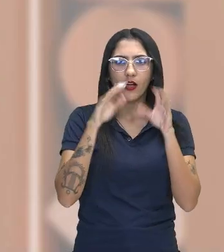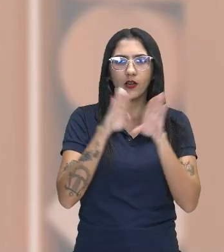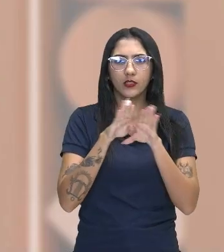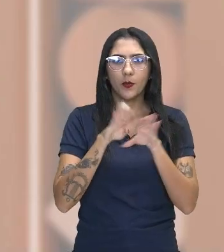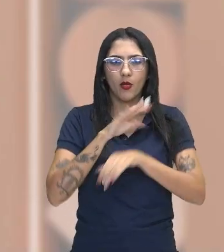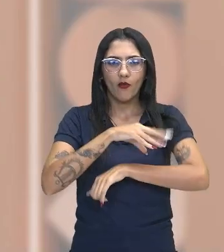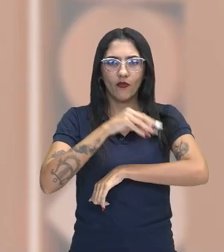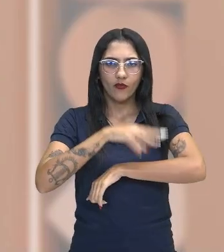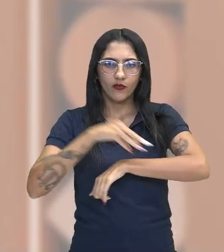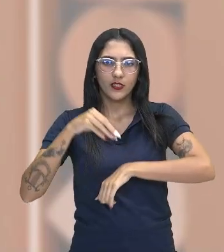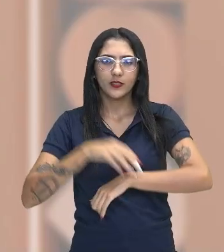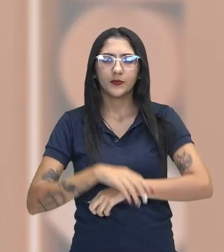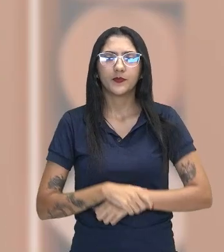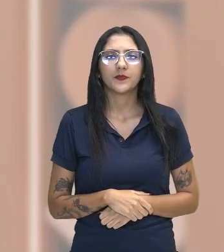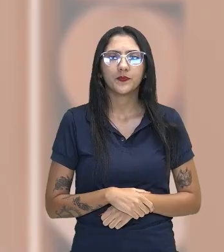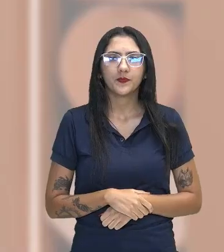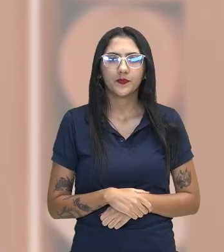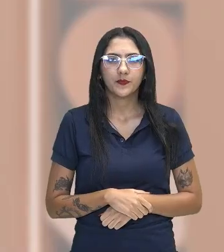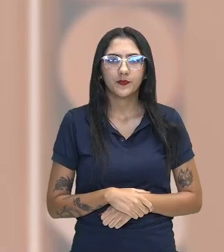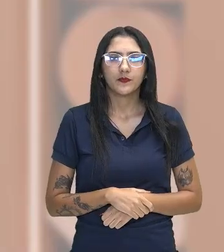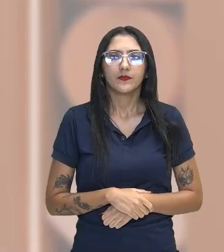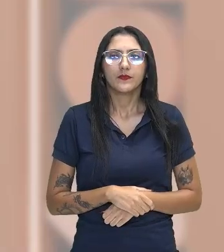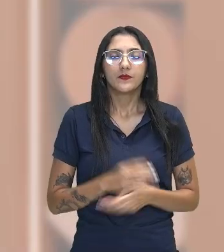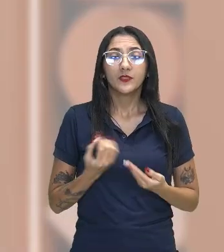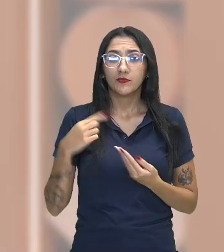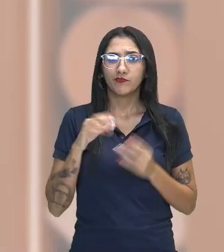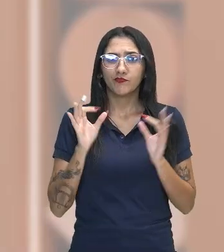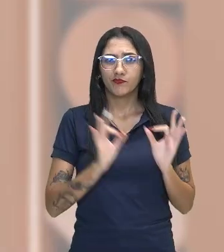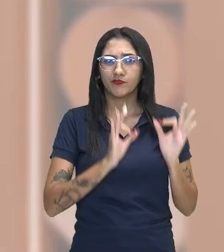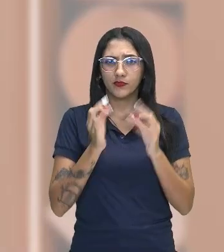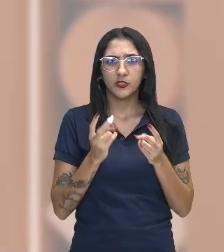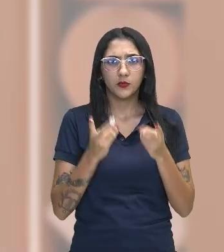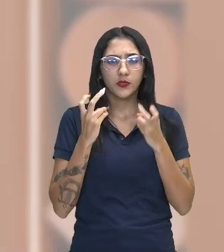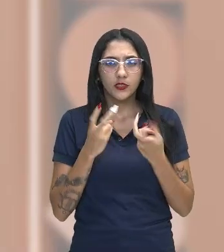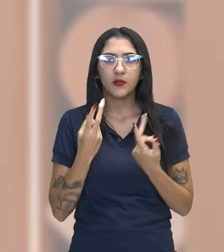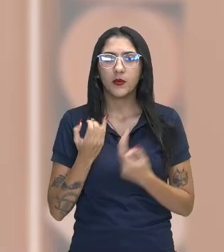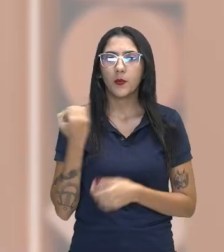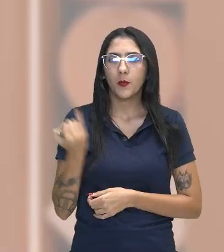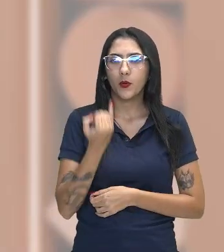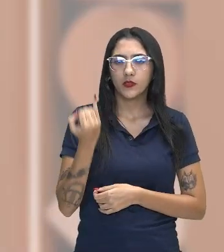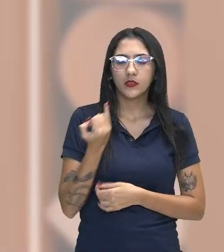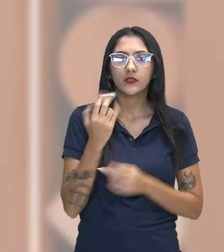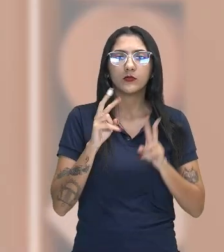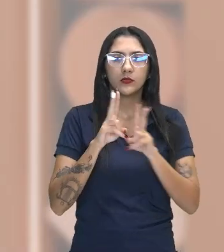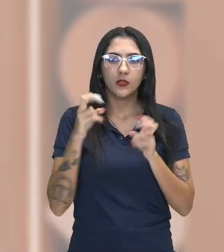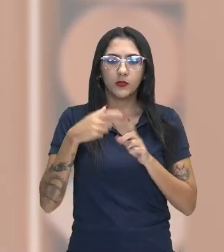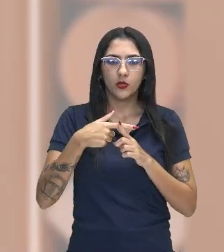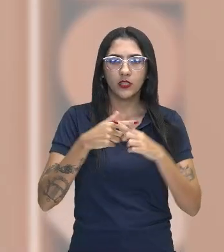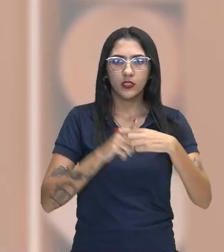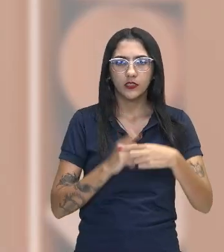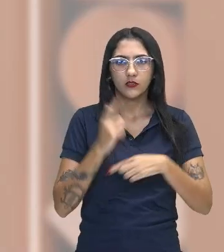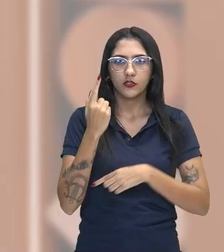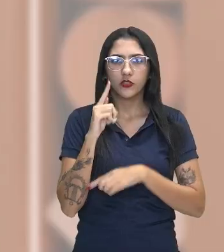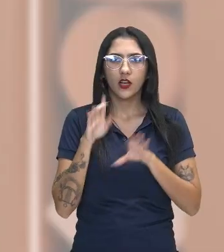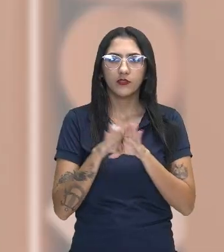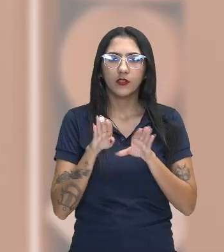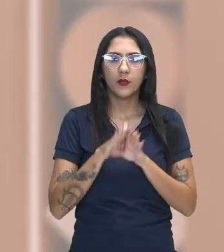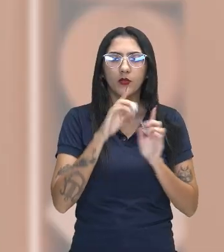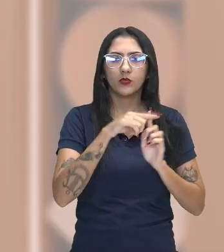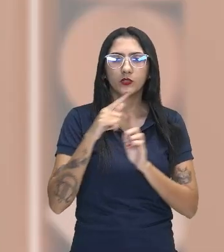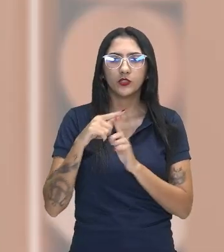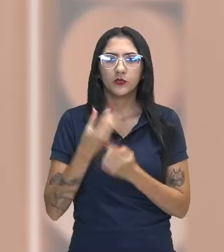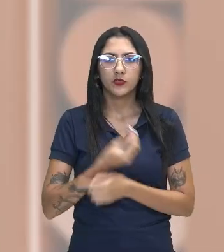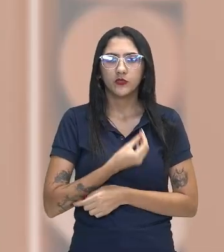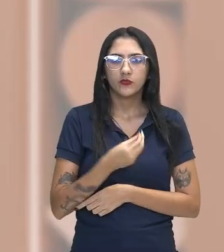Então, aí a gente verifica a importância, né, dos estudos sobre orientação geográfica, sobre os biomas, né, o